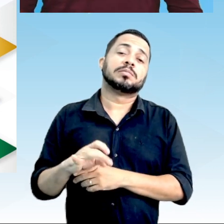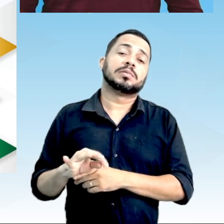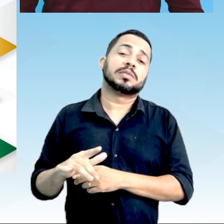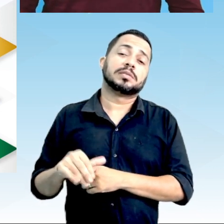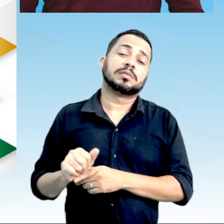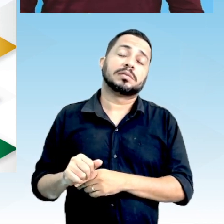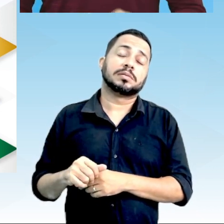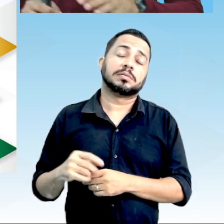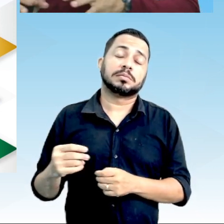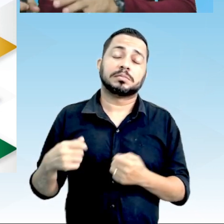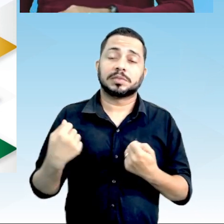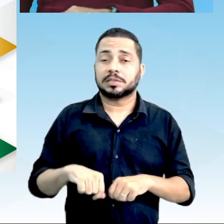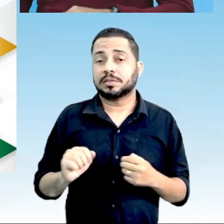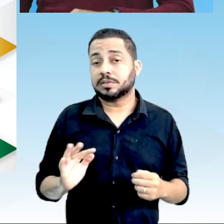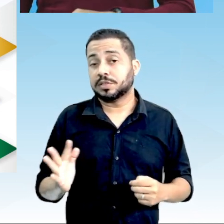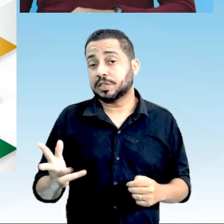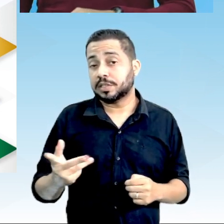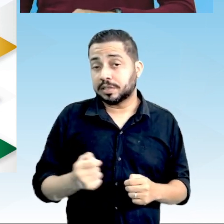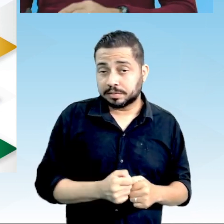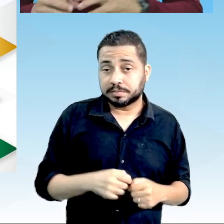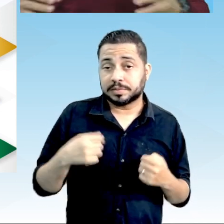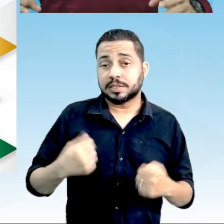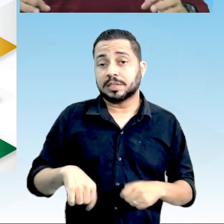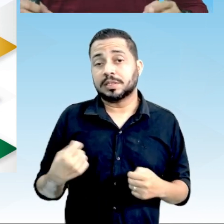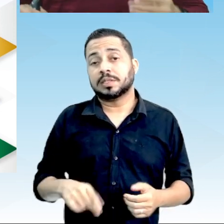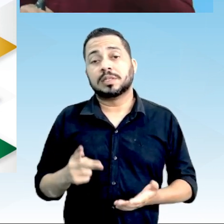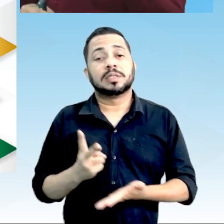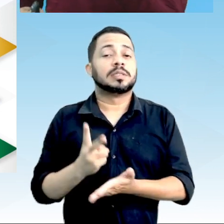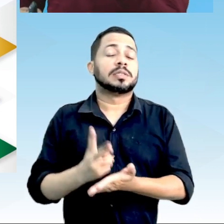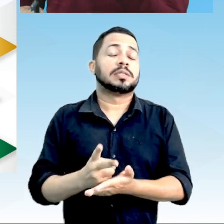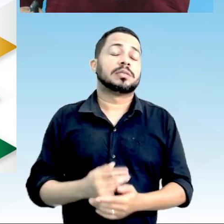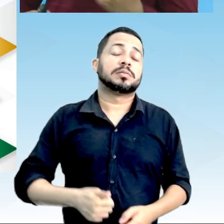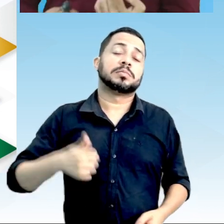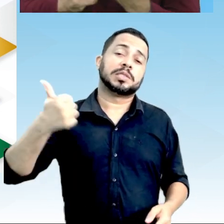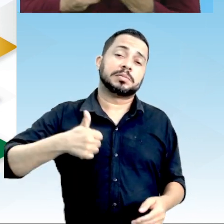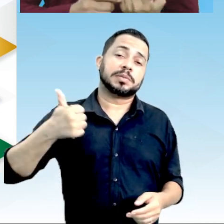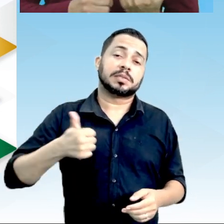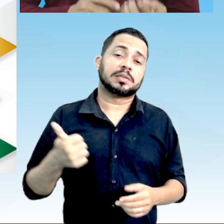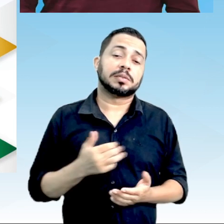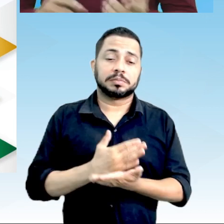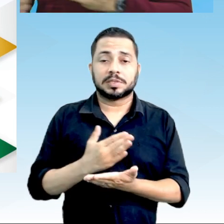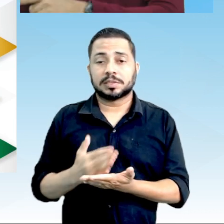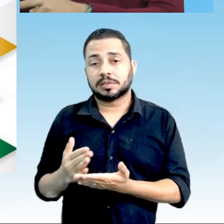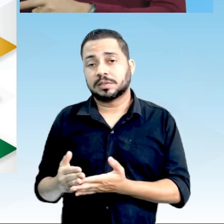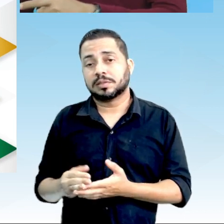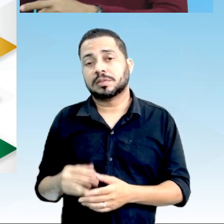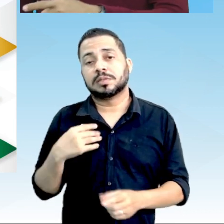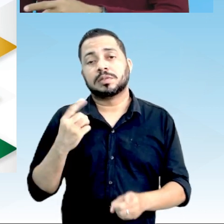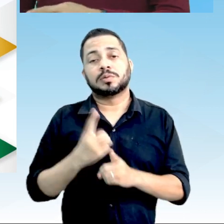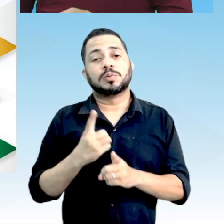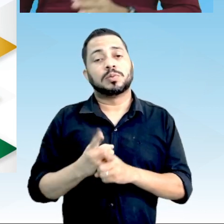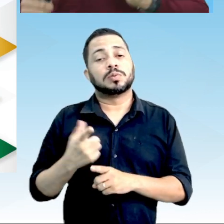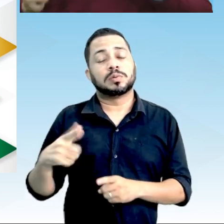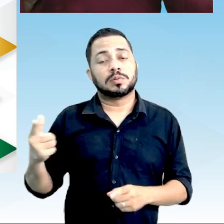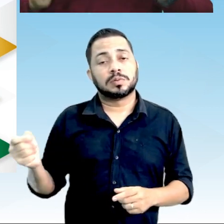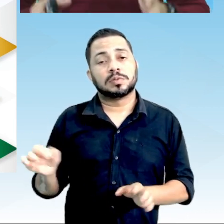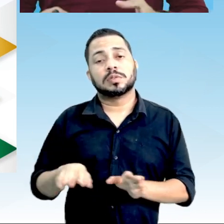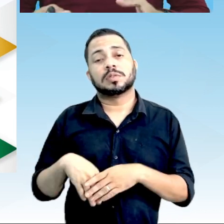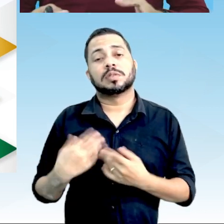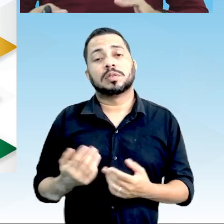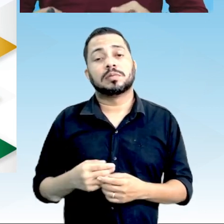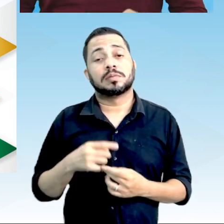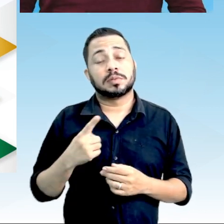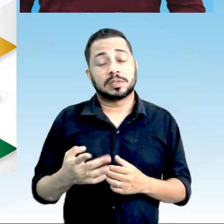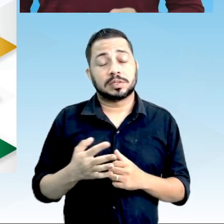do termo geral. O termo geral precisa na sequência do primeiro termo. A partir do primeiro termo, eu encontro os demais. Então,